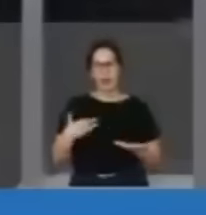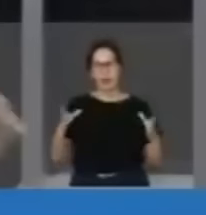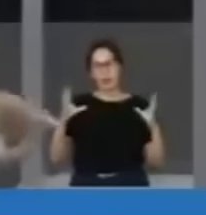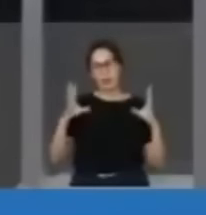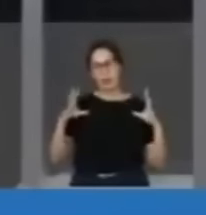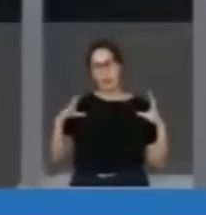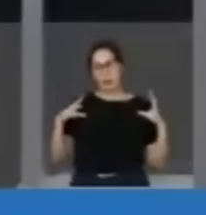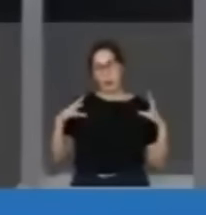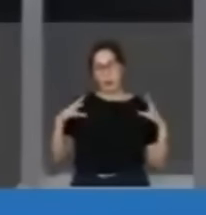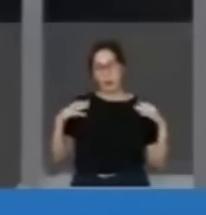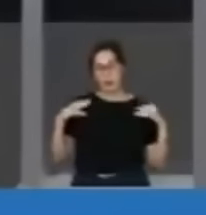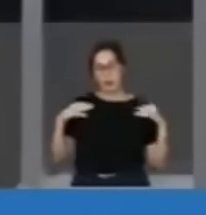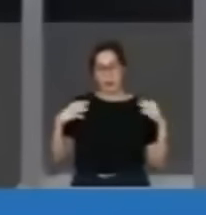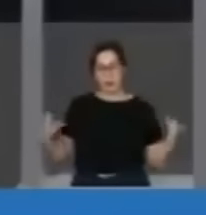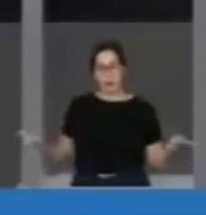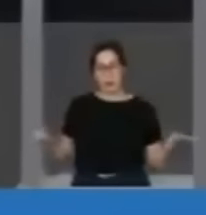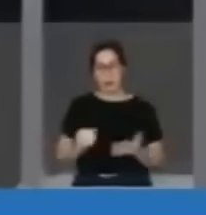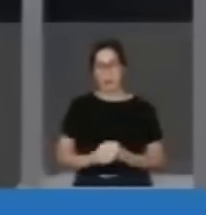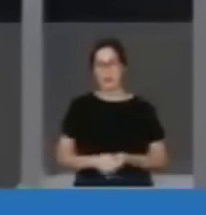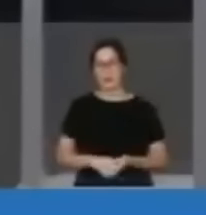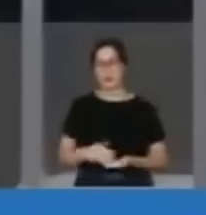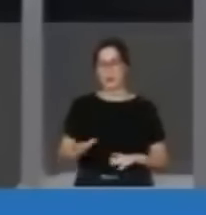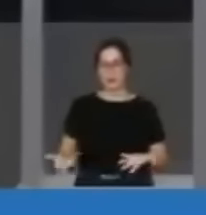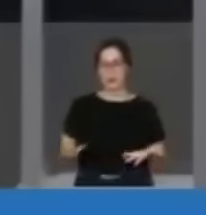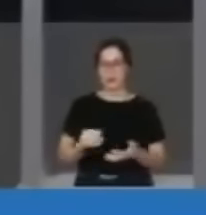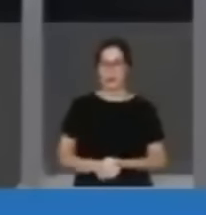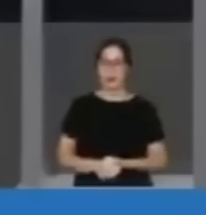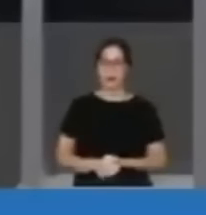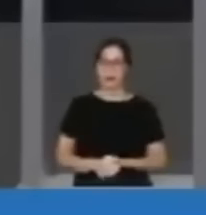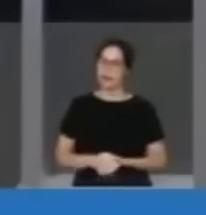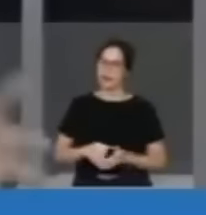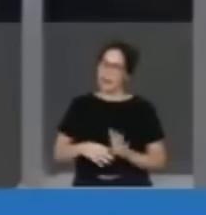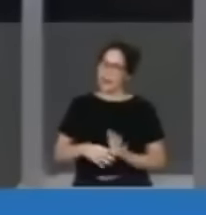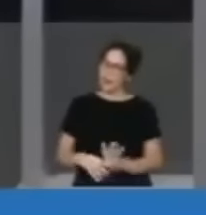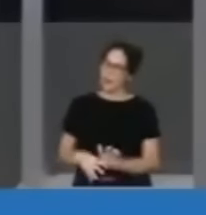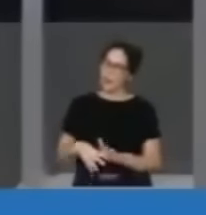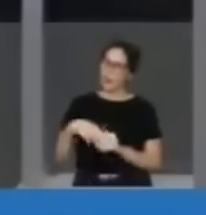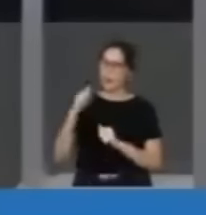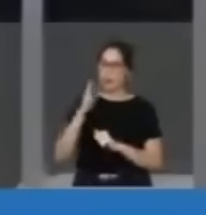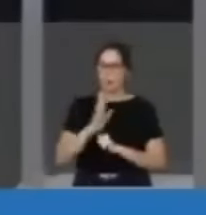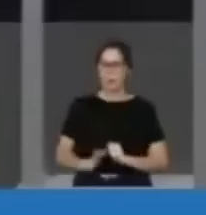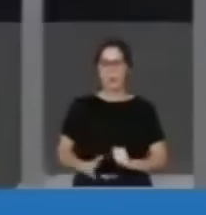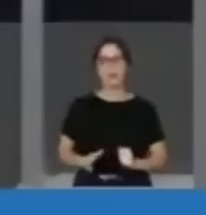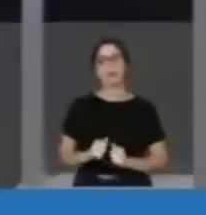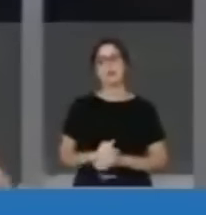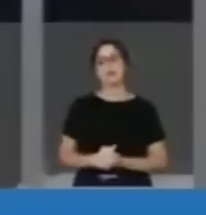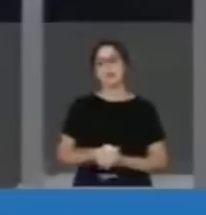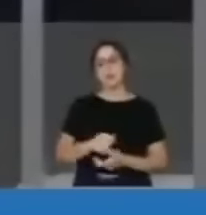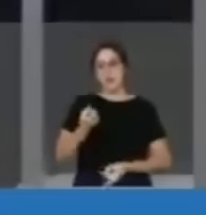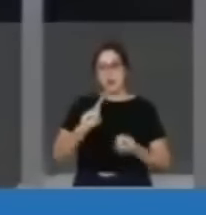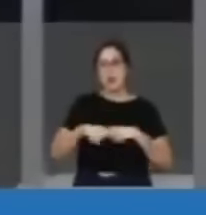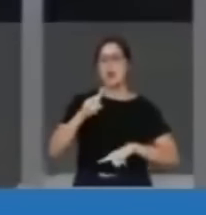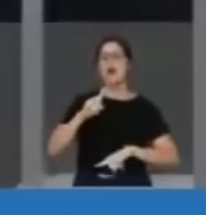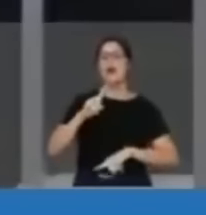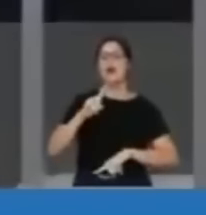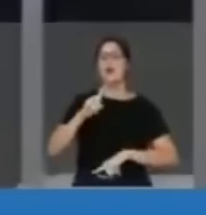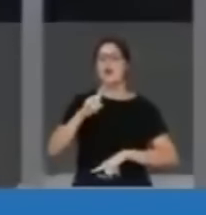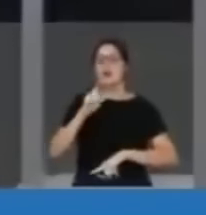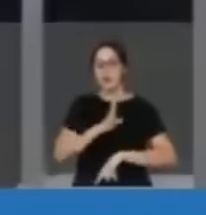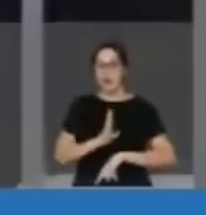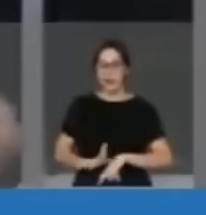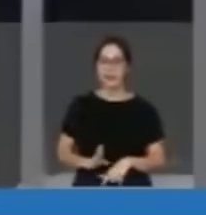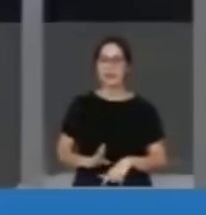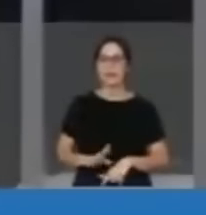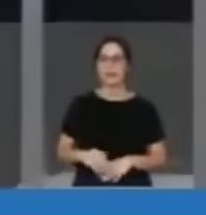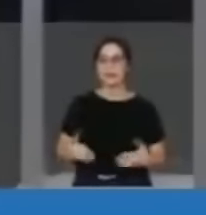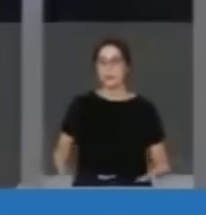tempo, sem perca salarial, isso vai fortalecer justamente o país, vai desenvolver o país, vai criar oportunidade para o nosso povo e para a